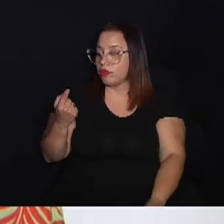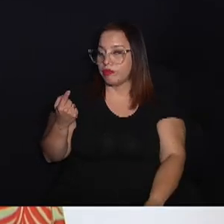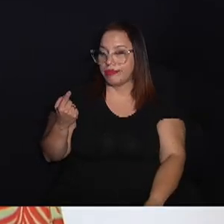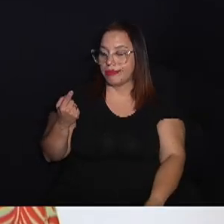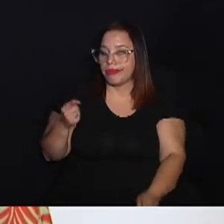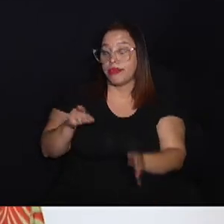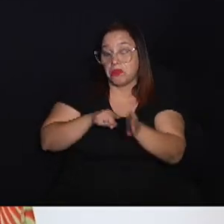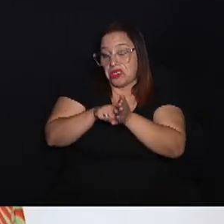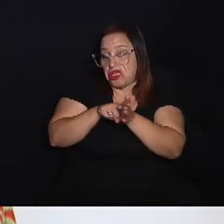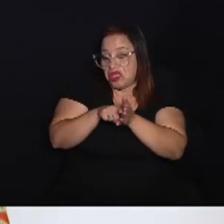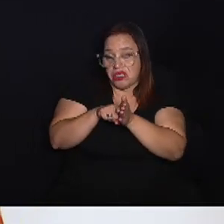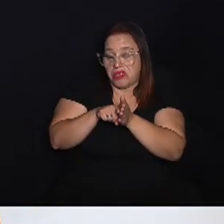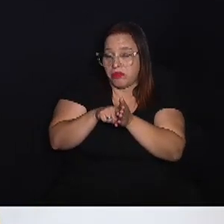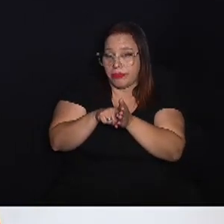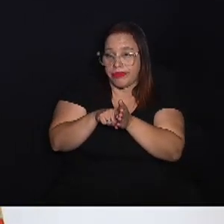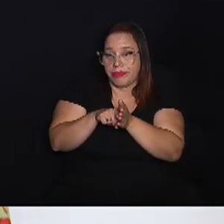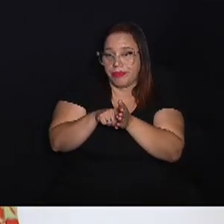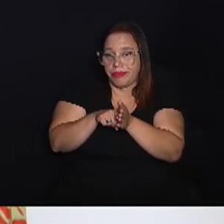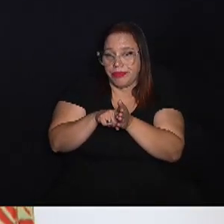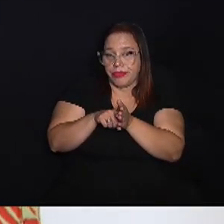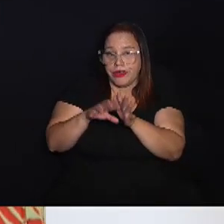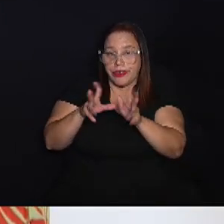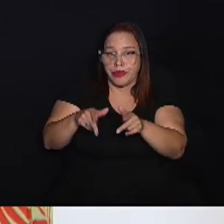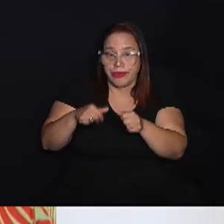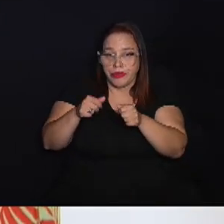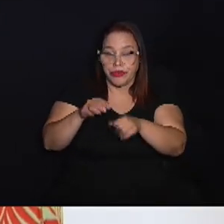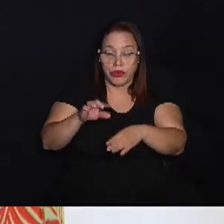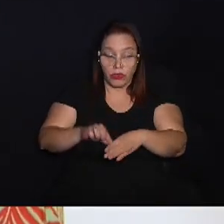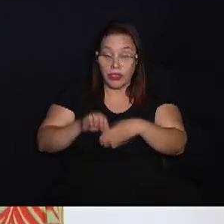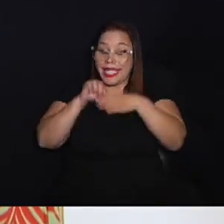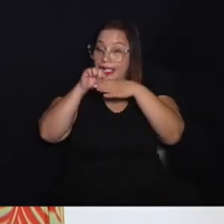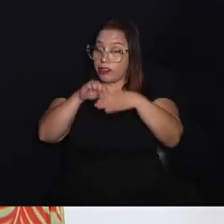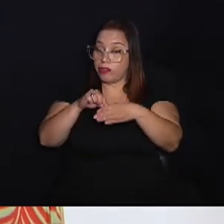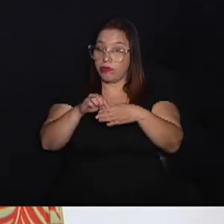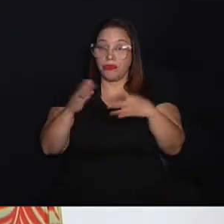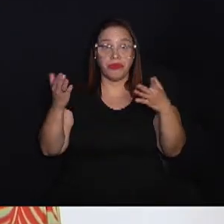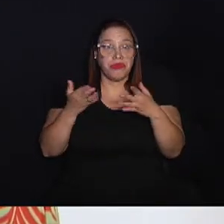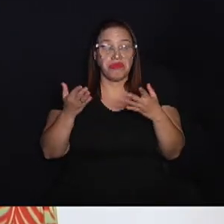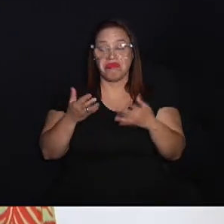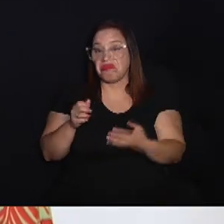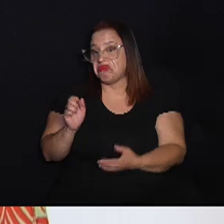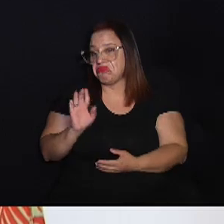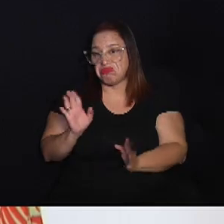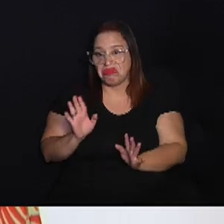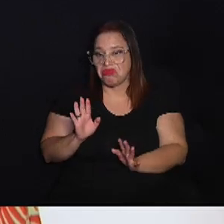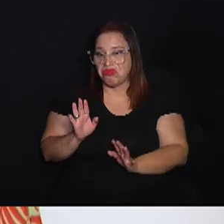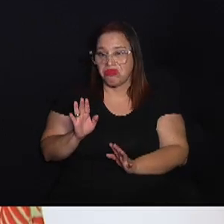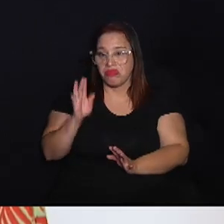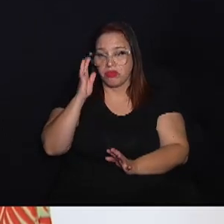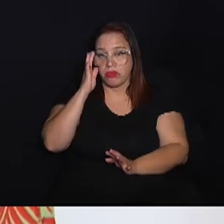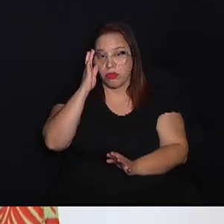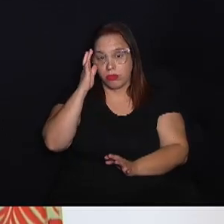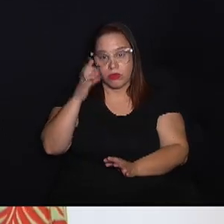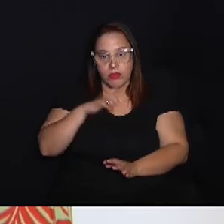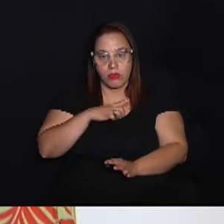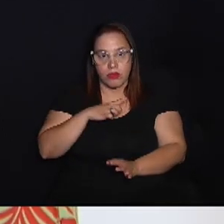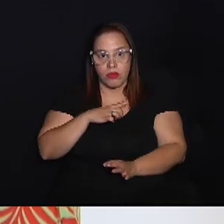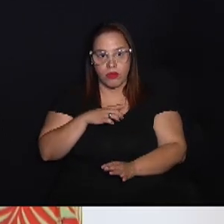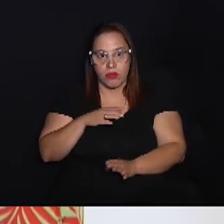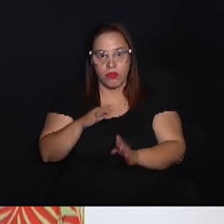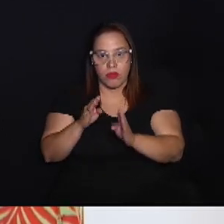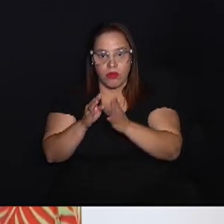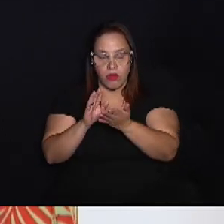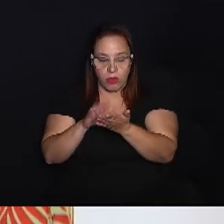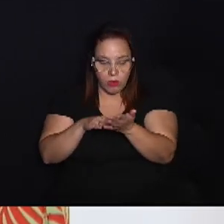para pesquisa e todo mundo ia para a biblioteca física, né? Hoje já não é assim mais, então nós temos também a biblioteca na palma